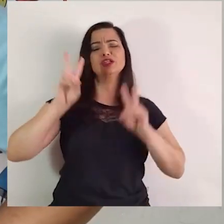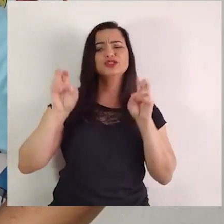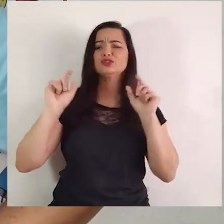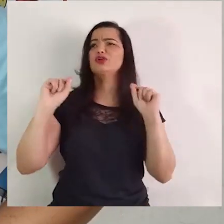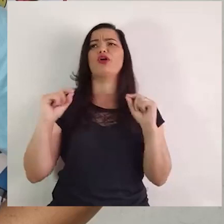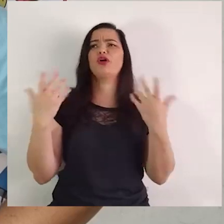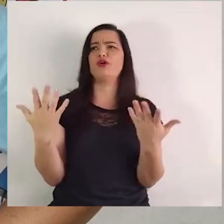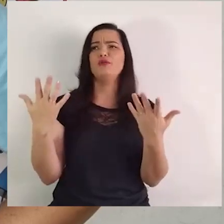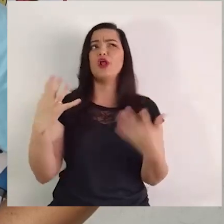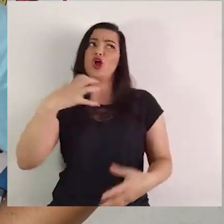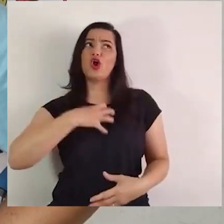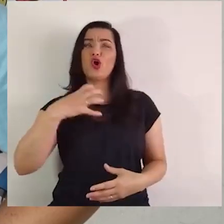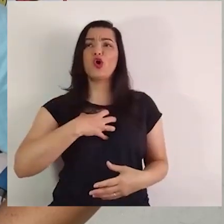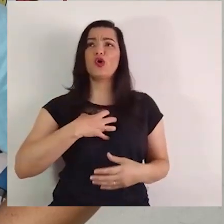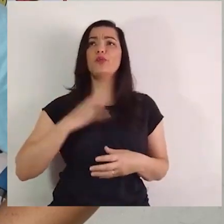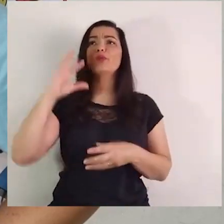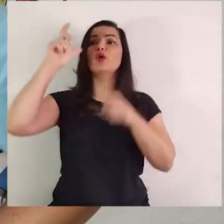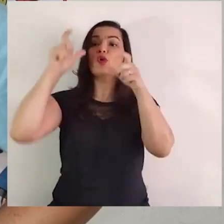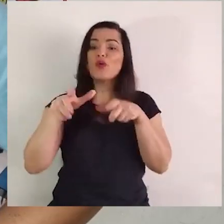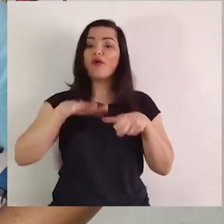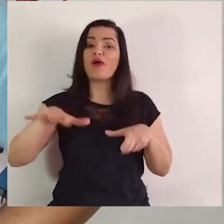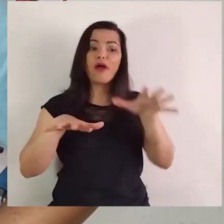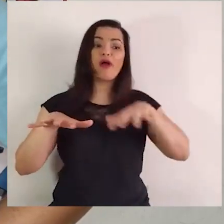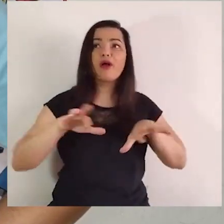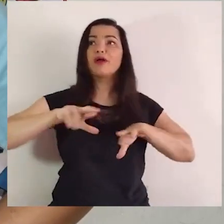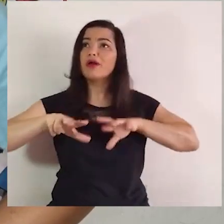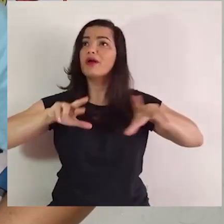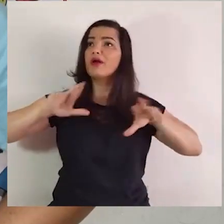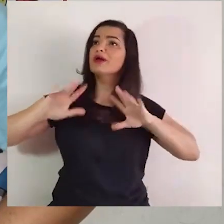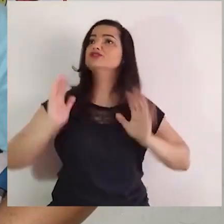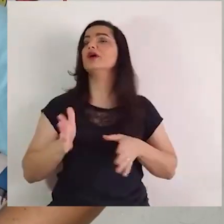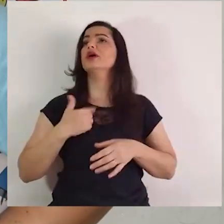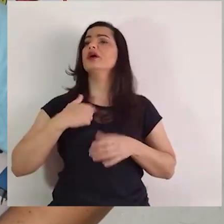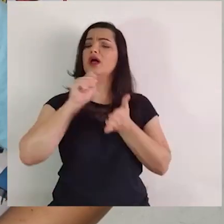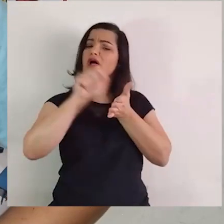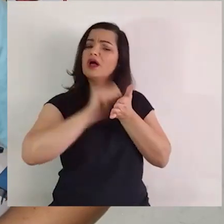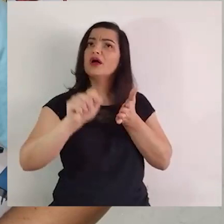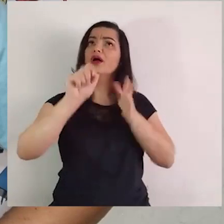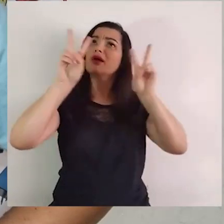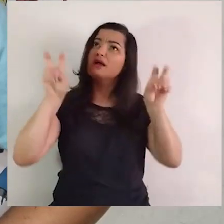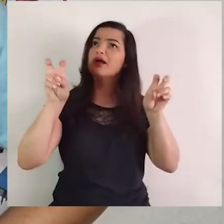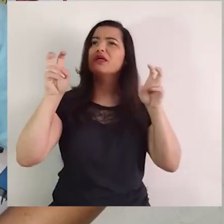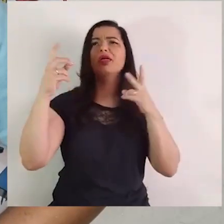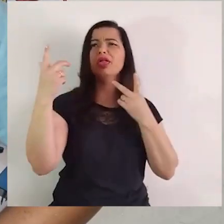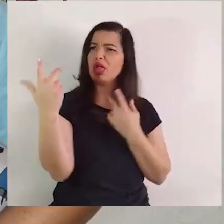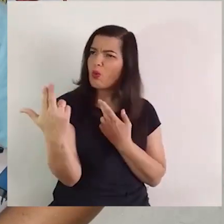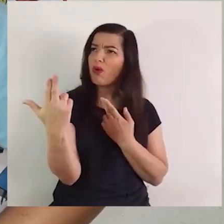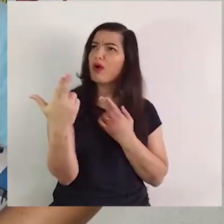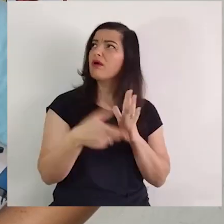o comportamento nos diferentes espaços. Eu anotei o tema aqui e, de novo, você vai falar